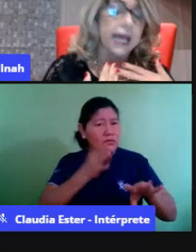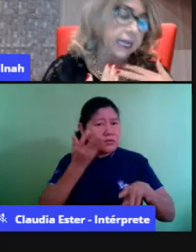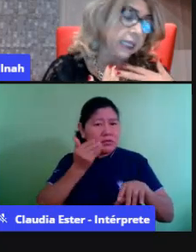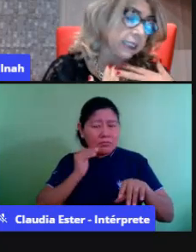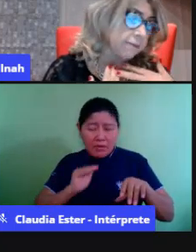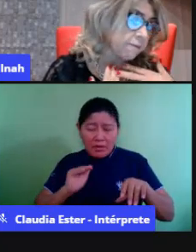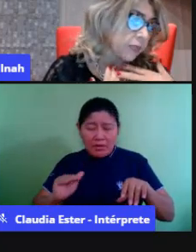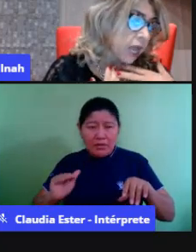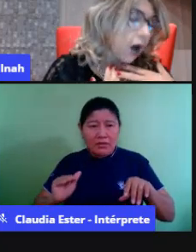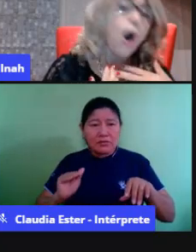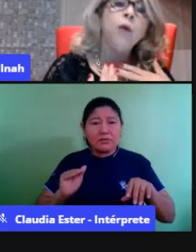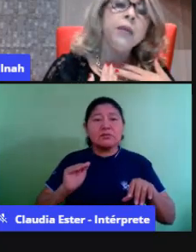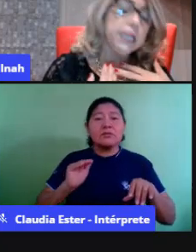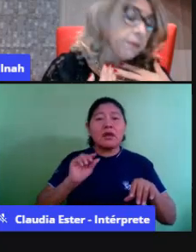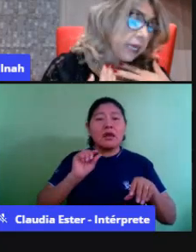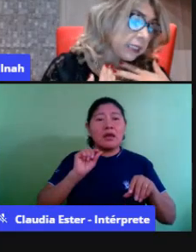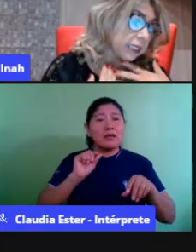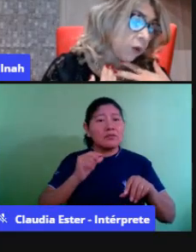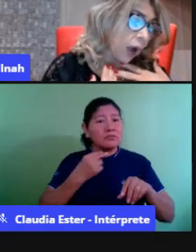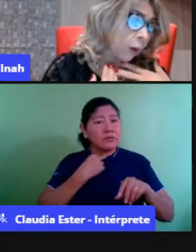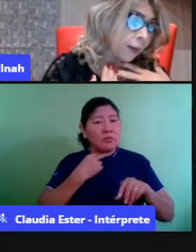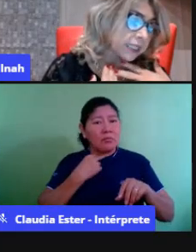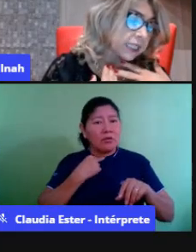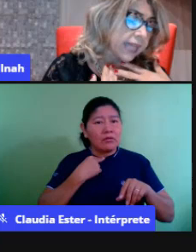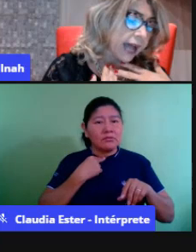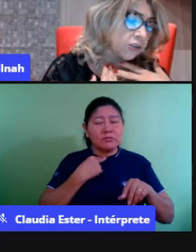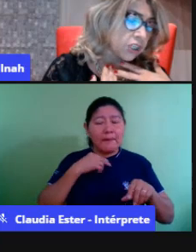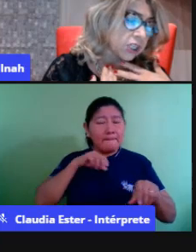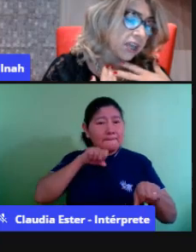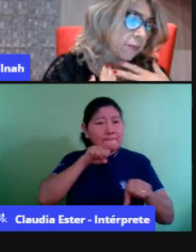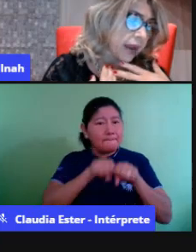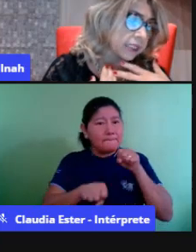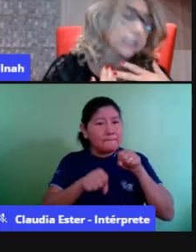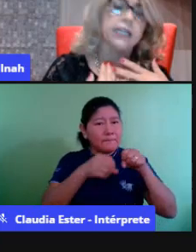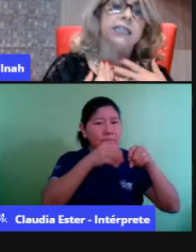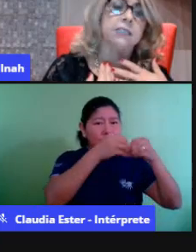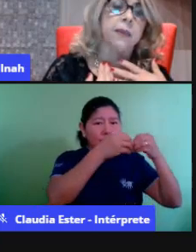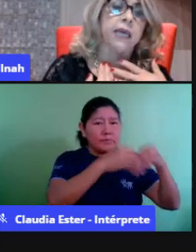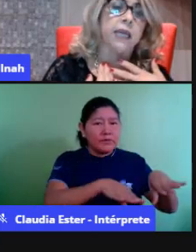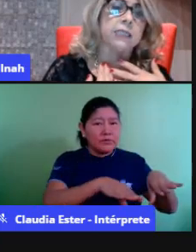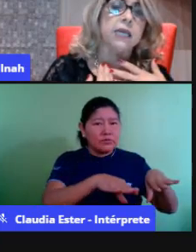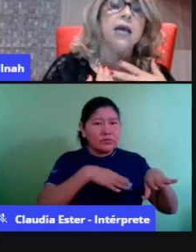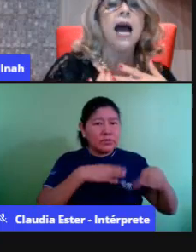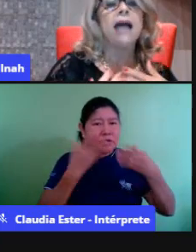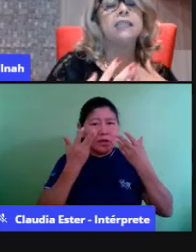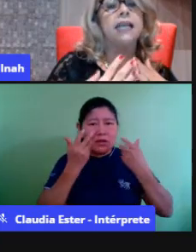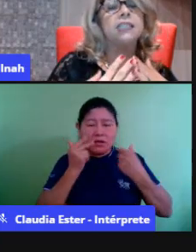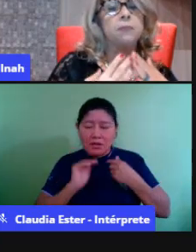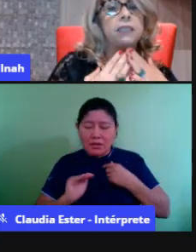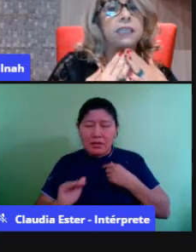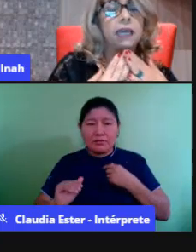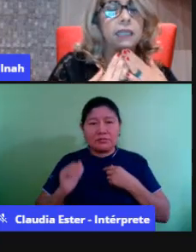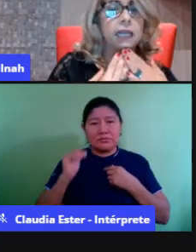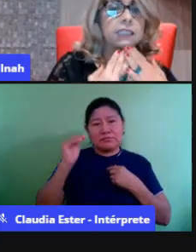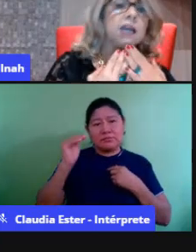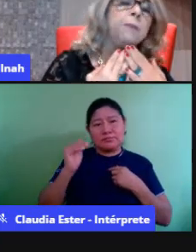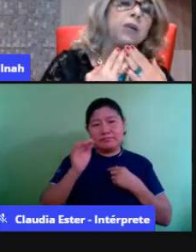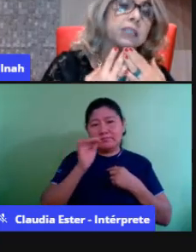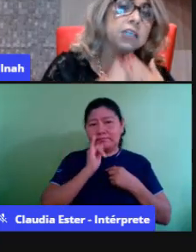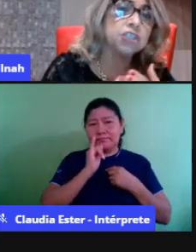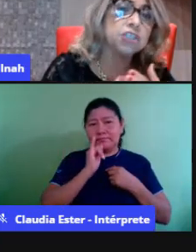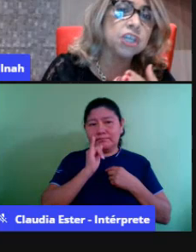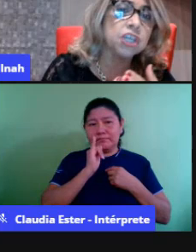não banalize ou minimize a complexidade onde estão imersas as crianças pequenas. As crianças pequenas, elas